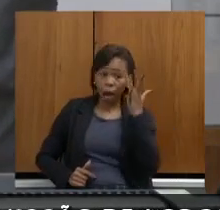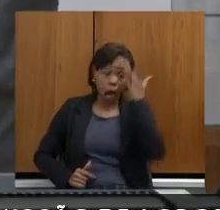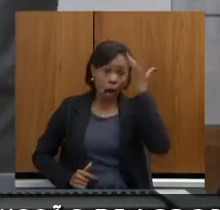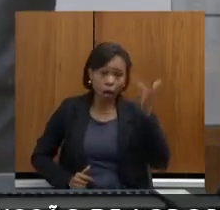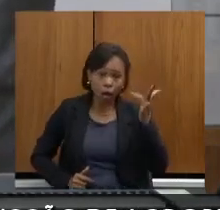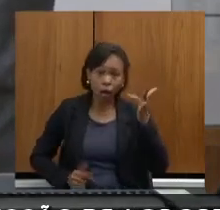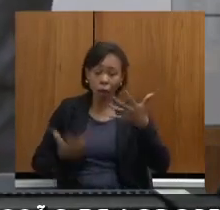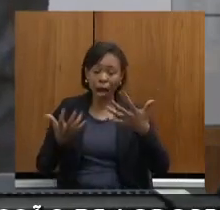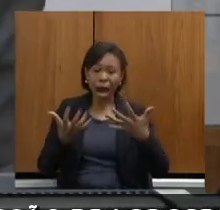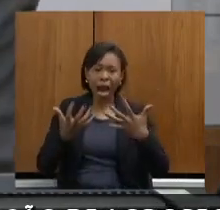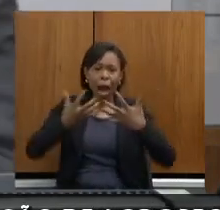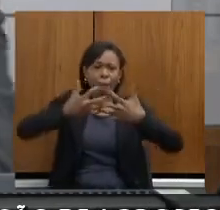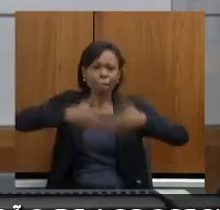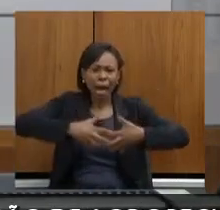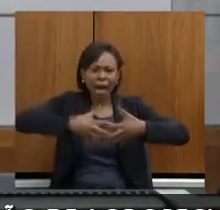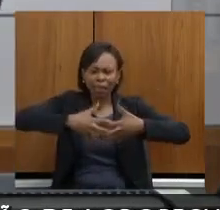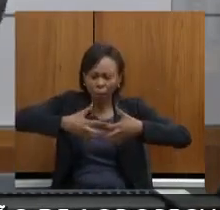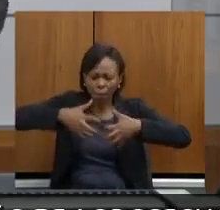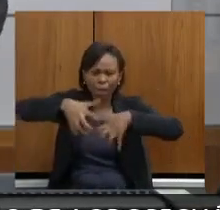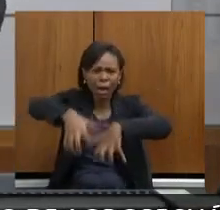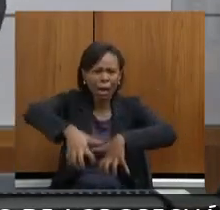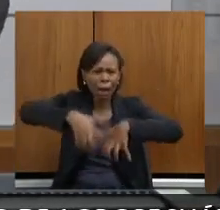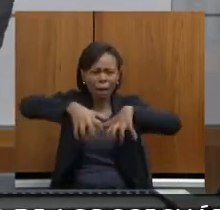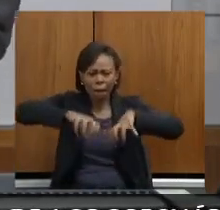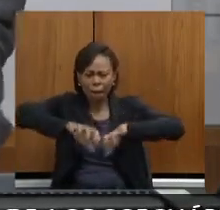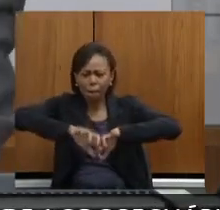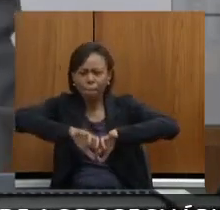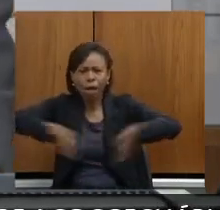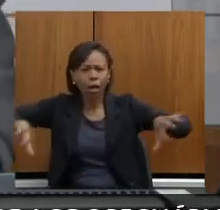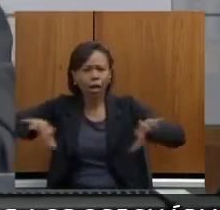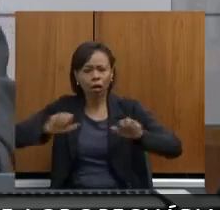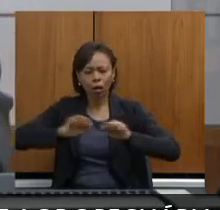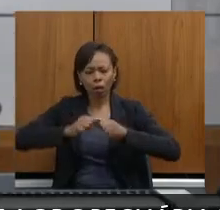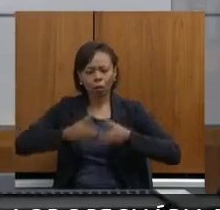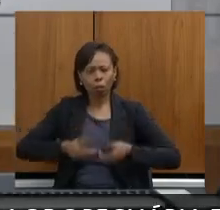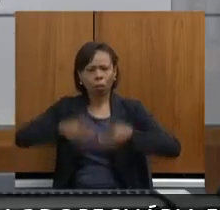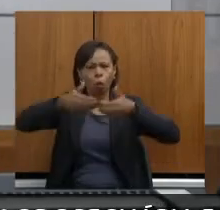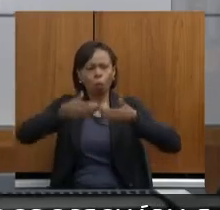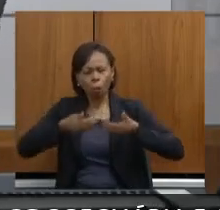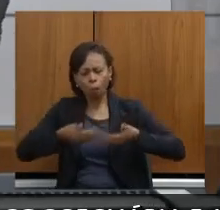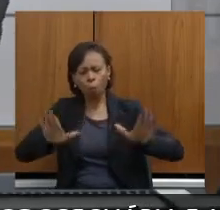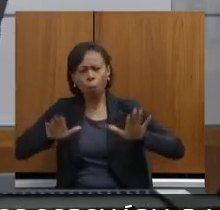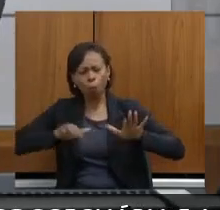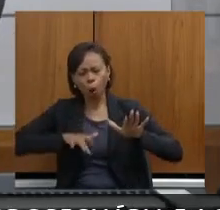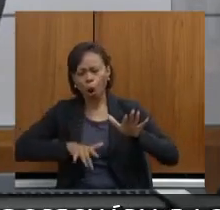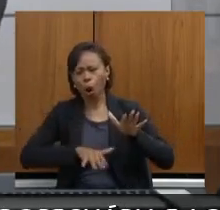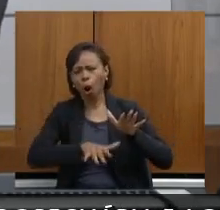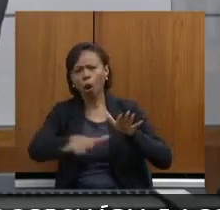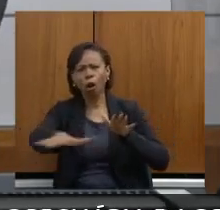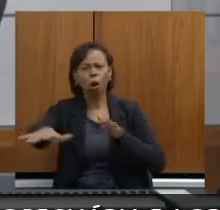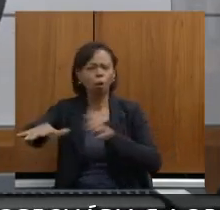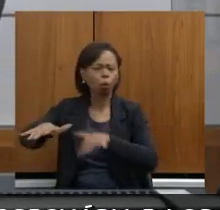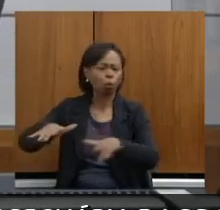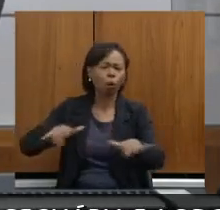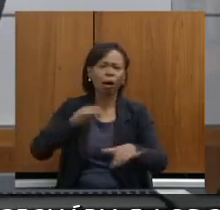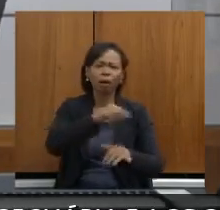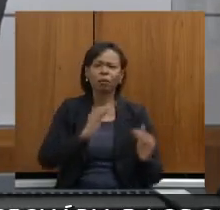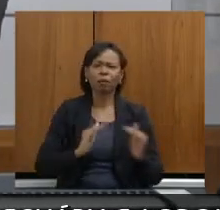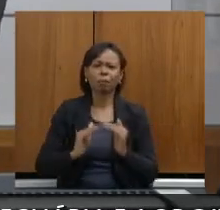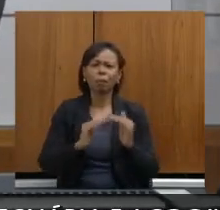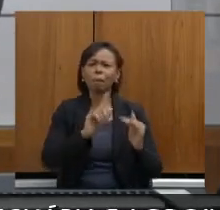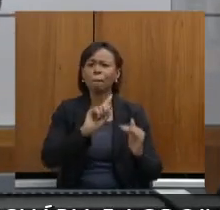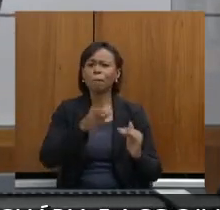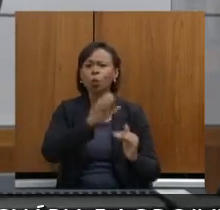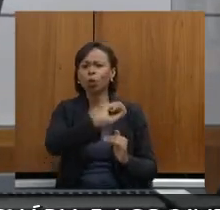todas arrebentou com essa passagem toda tirou o vertedouro da barragem toda e isolando 1.800 pessoas que moram do outro lado